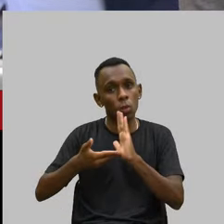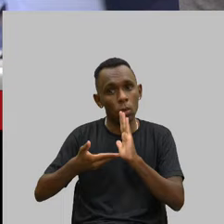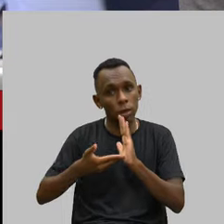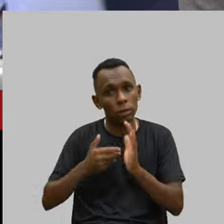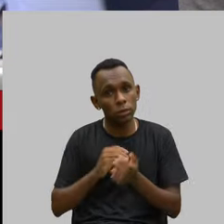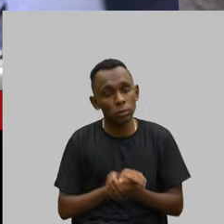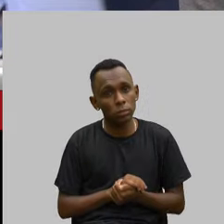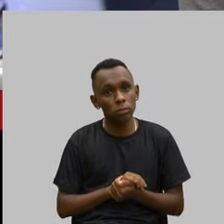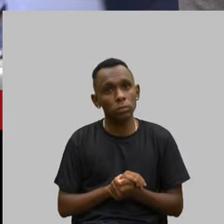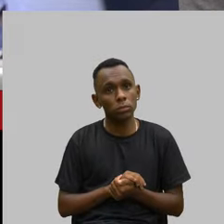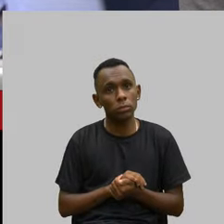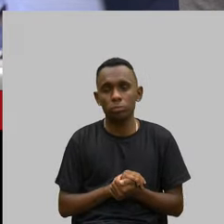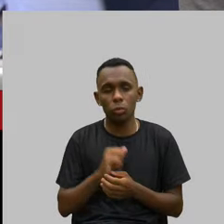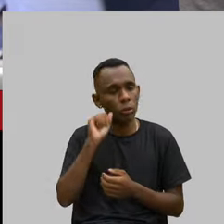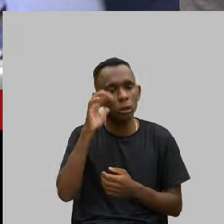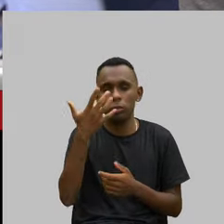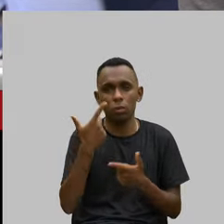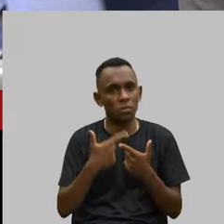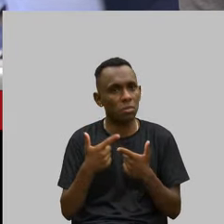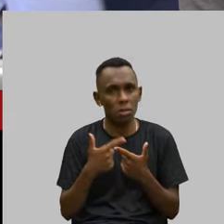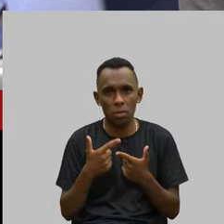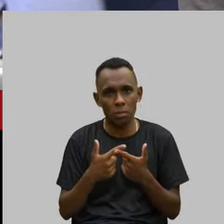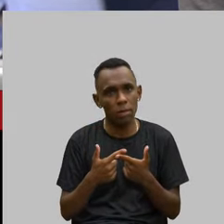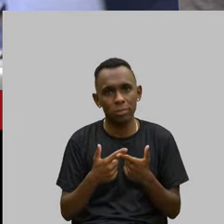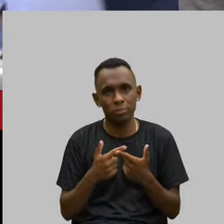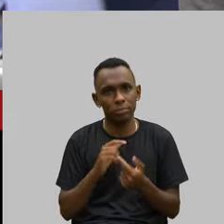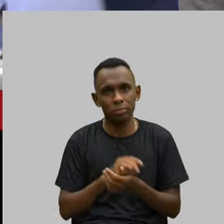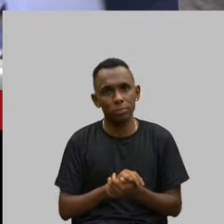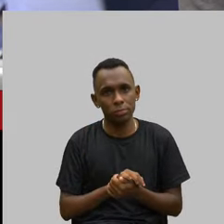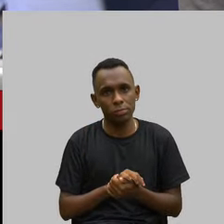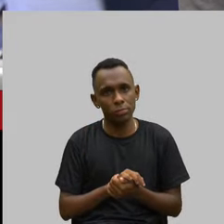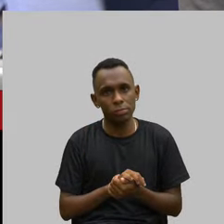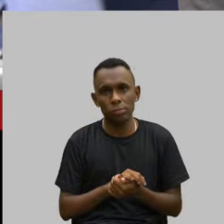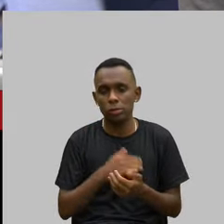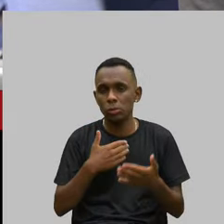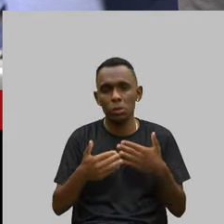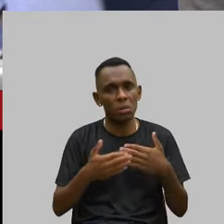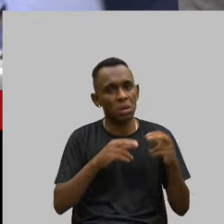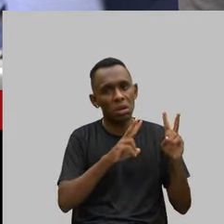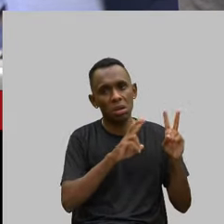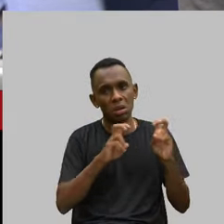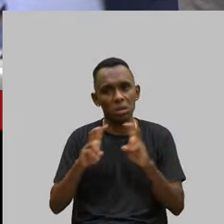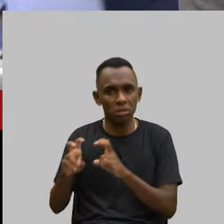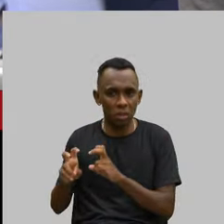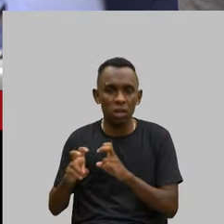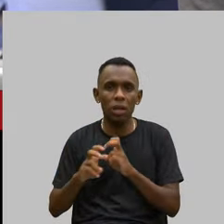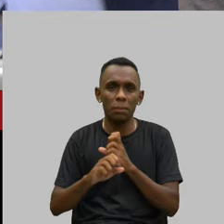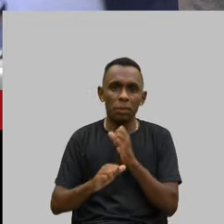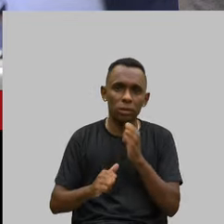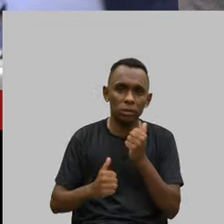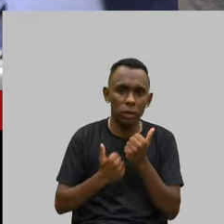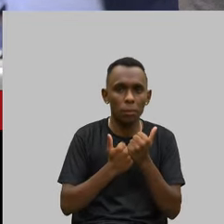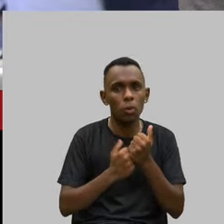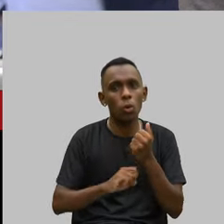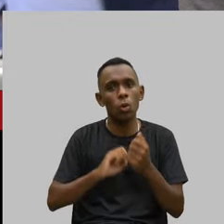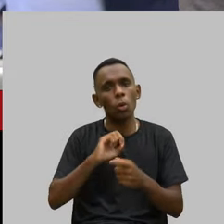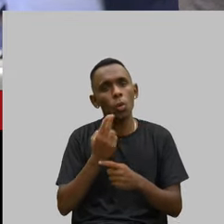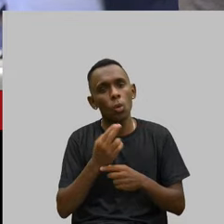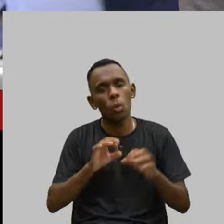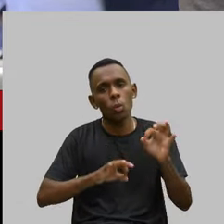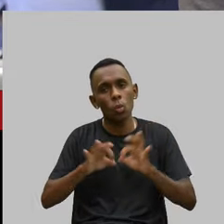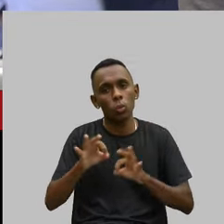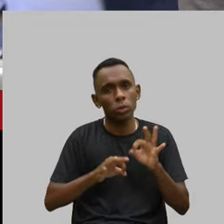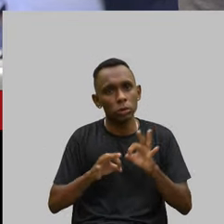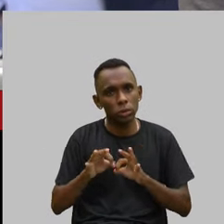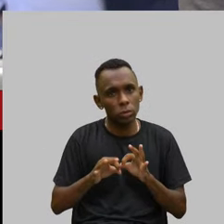eh não ele não resolve né não sobre não sobre qualquer aspecto seja de indexador ou de eh ajuste eh